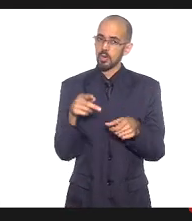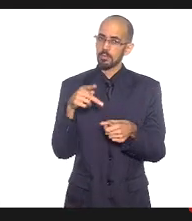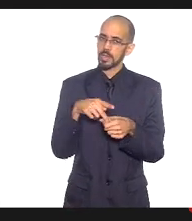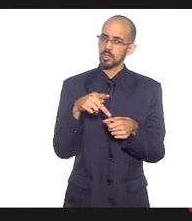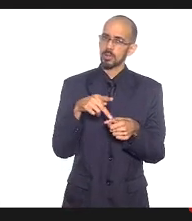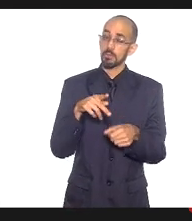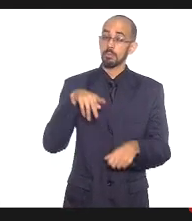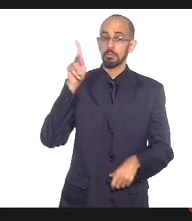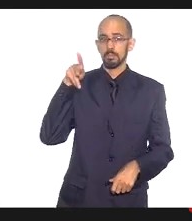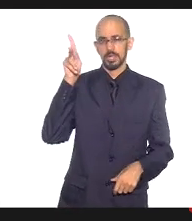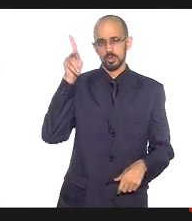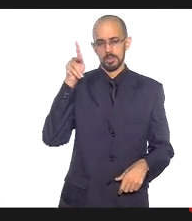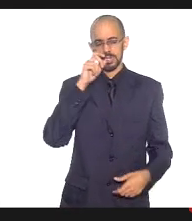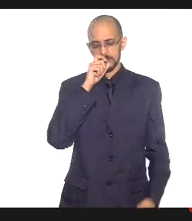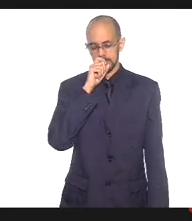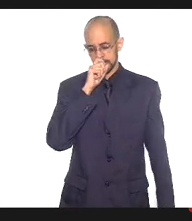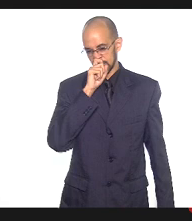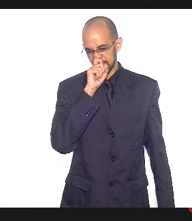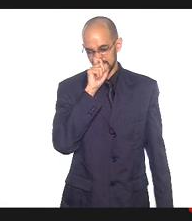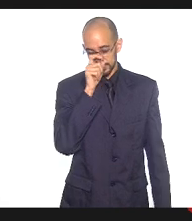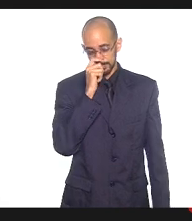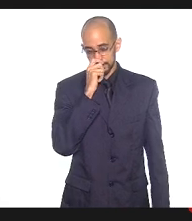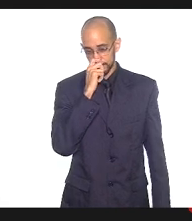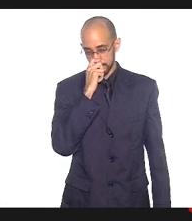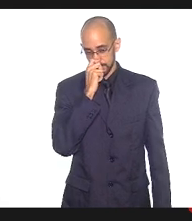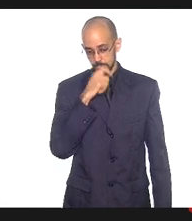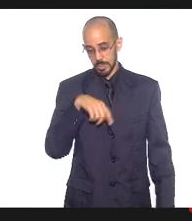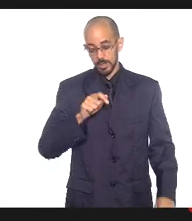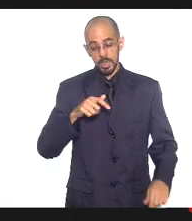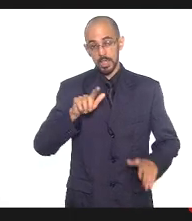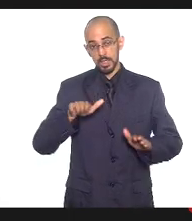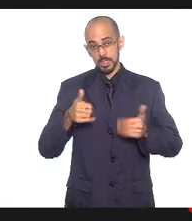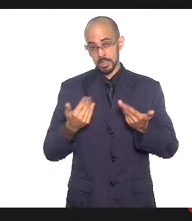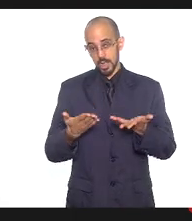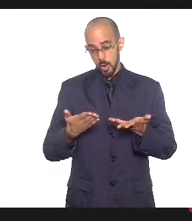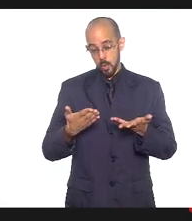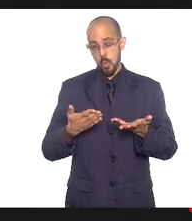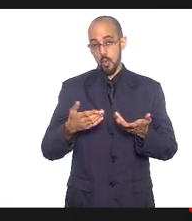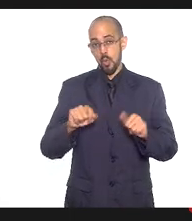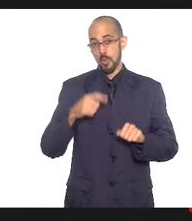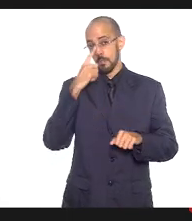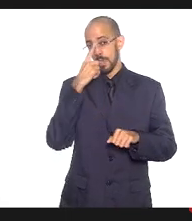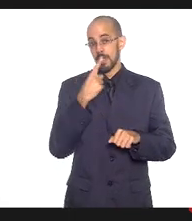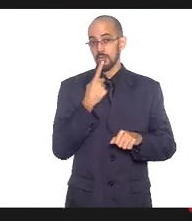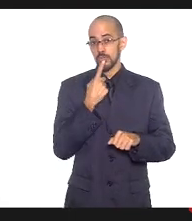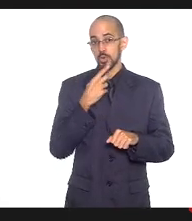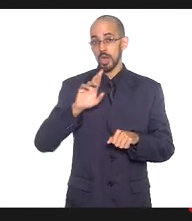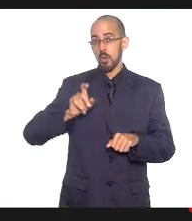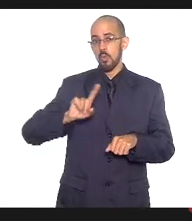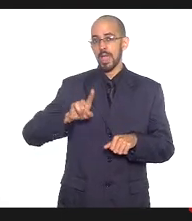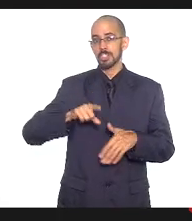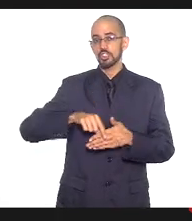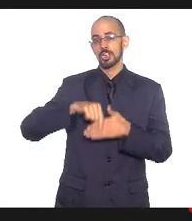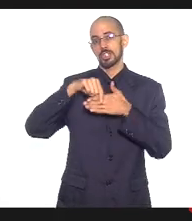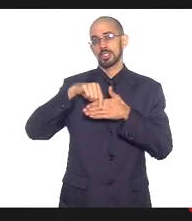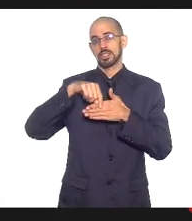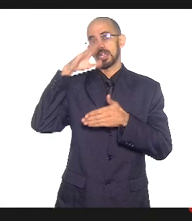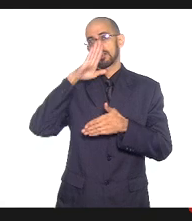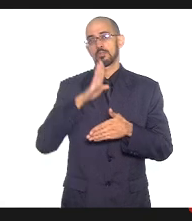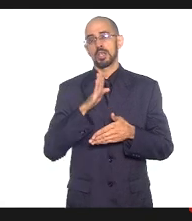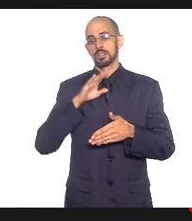novamente outro tópico já endereçado pelo Mauro, né, o perfil não operador da companhia no Brasil, sempre